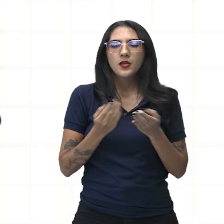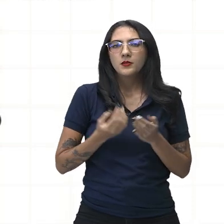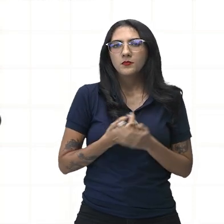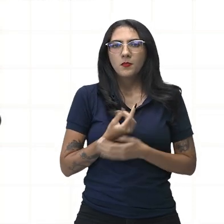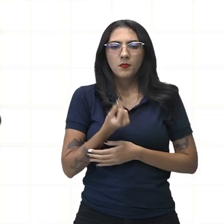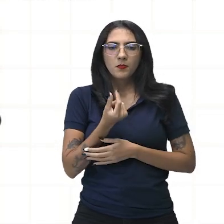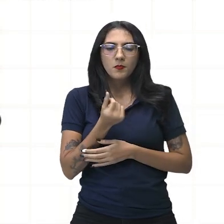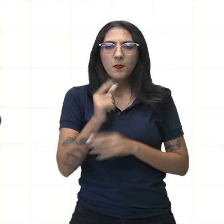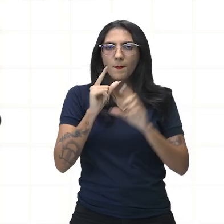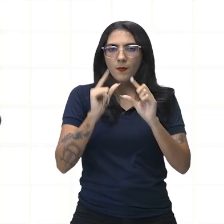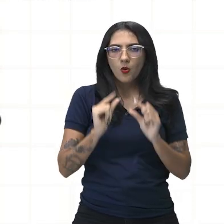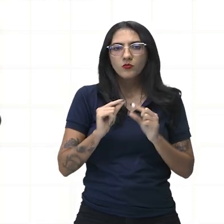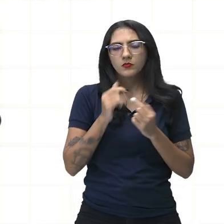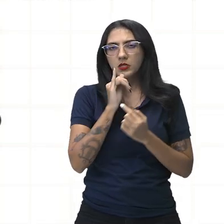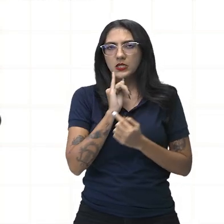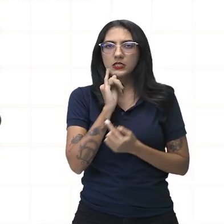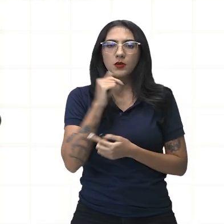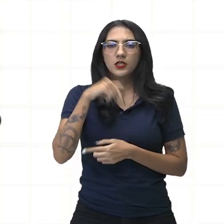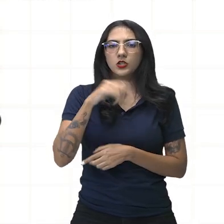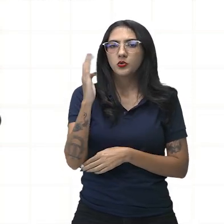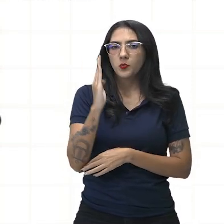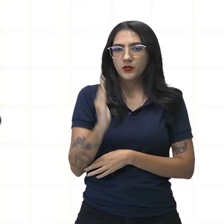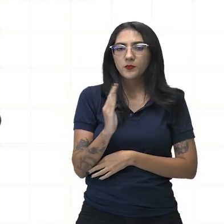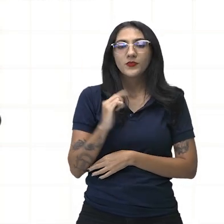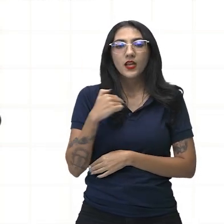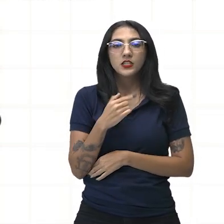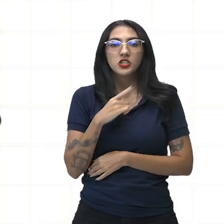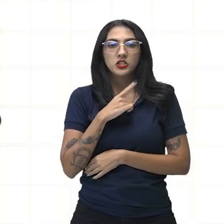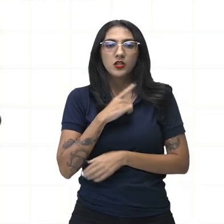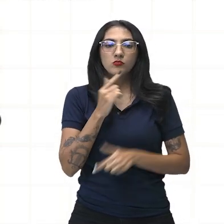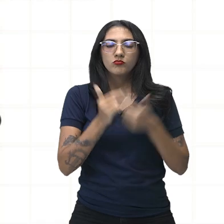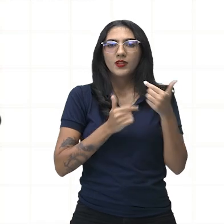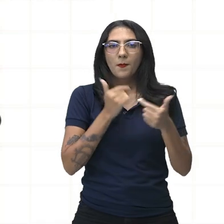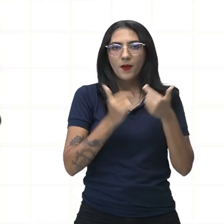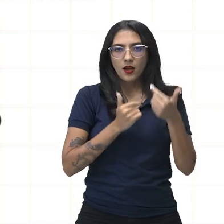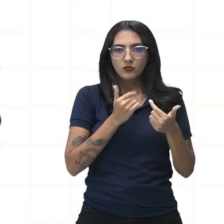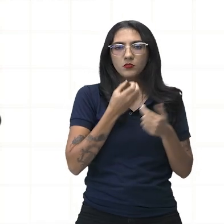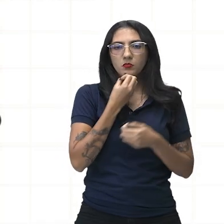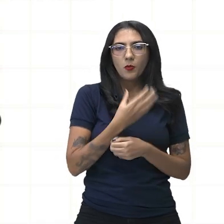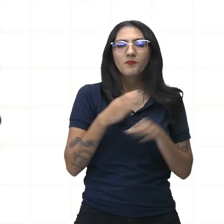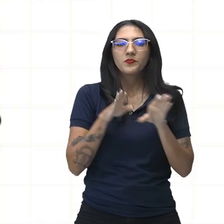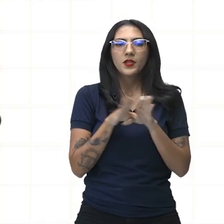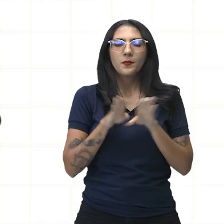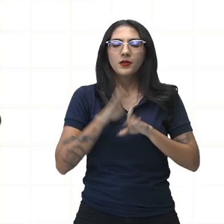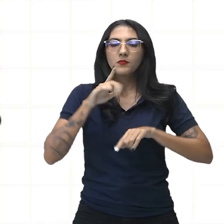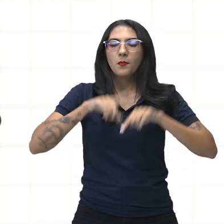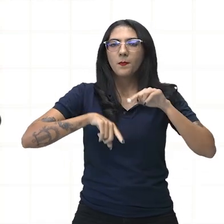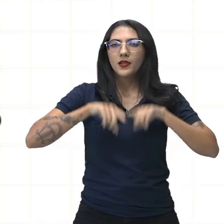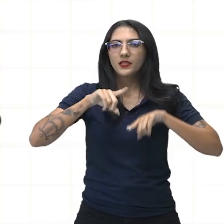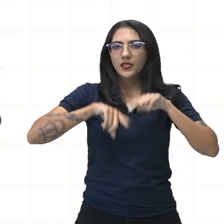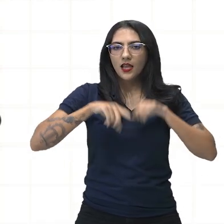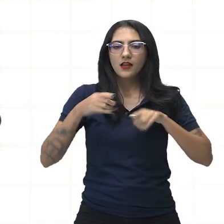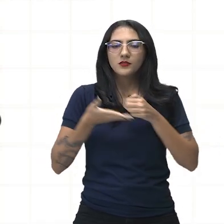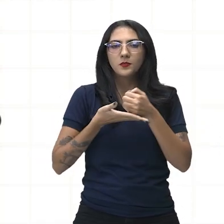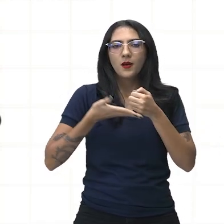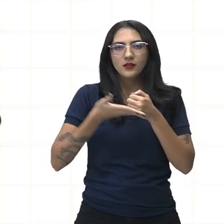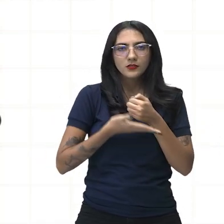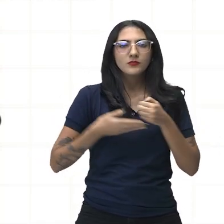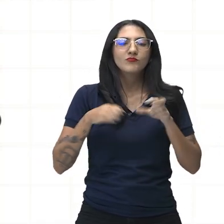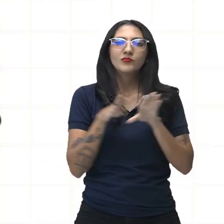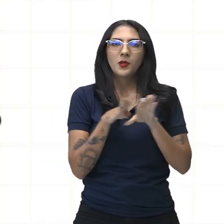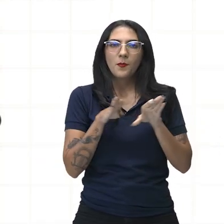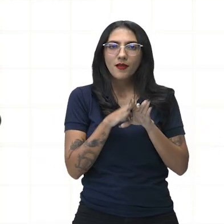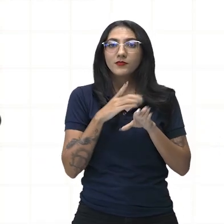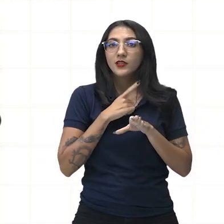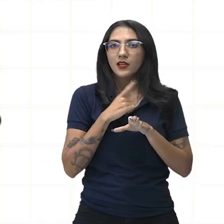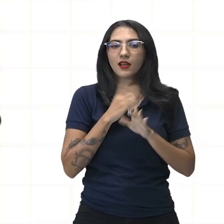menor em países como o Brasil, por exemplo? Porque nós temos mão de obra barata e nós temos também matéria-prima barata